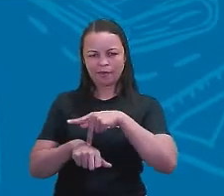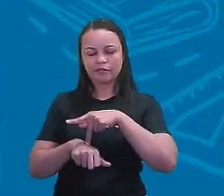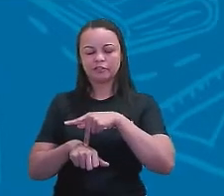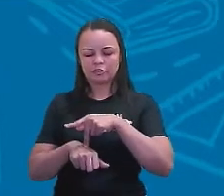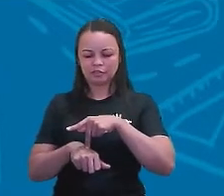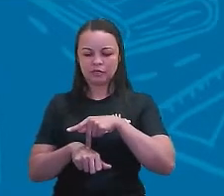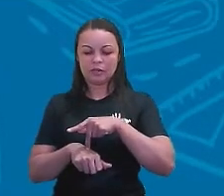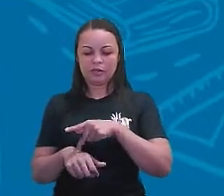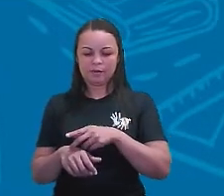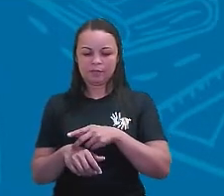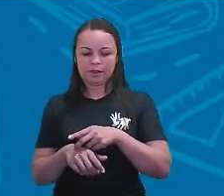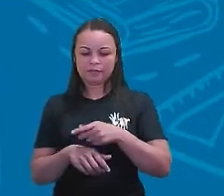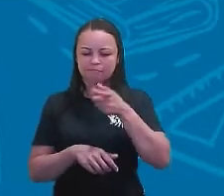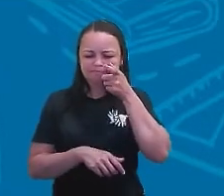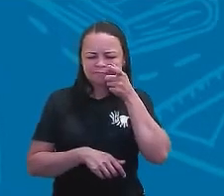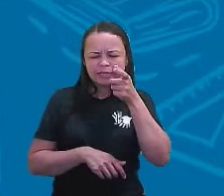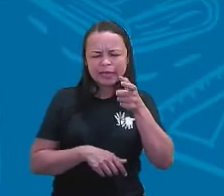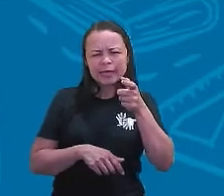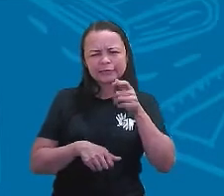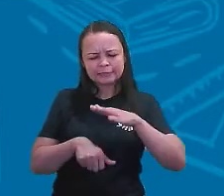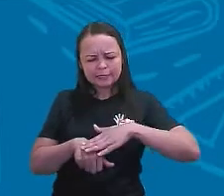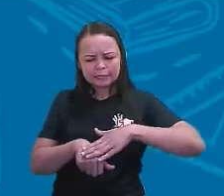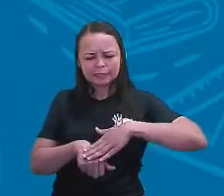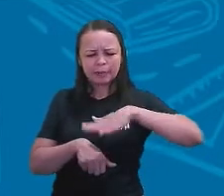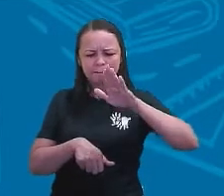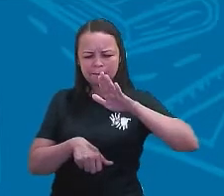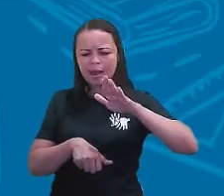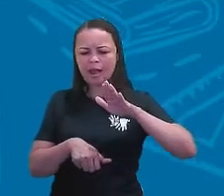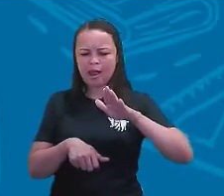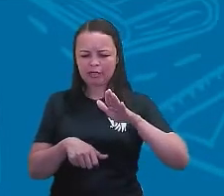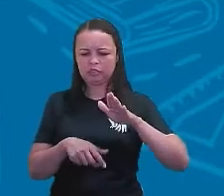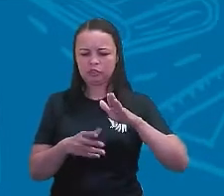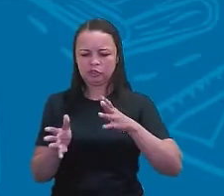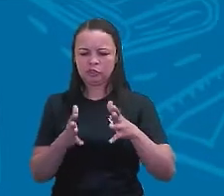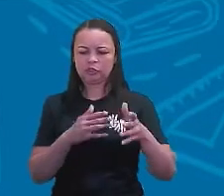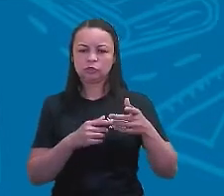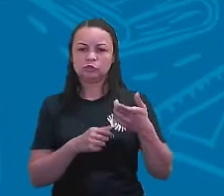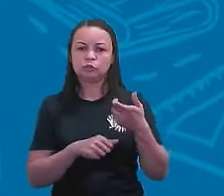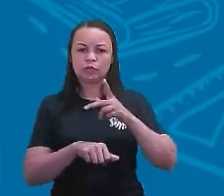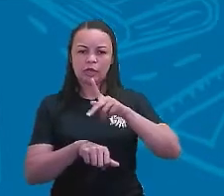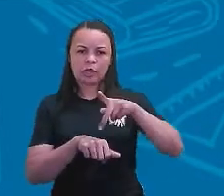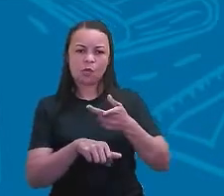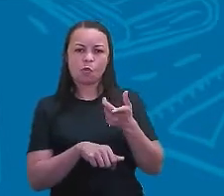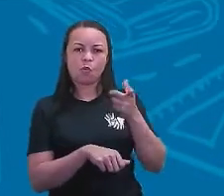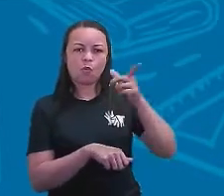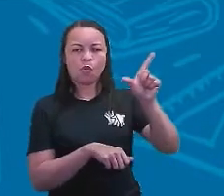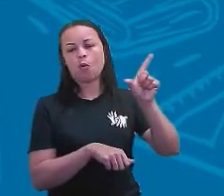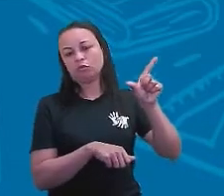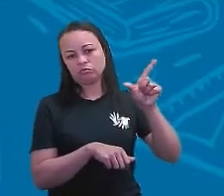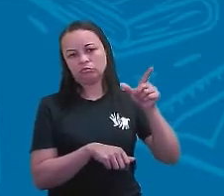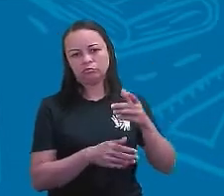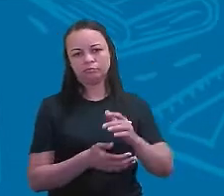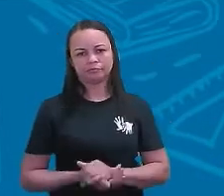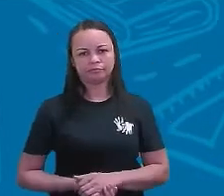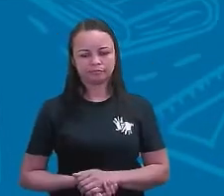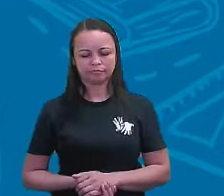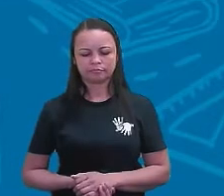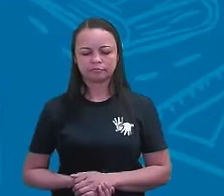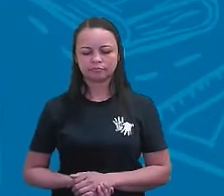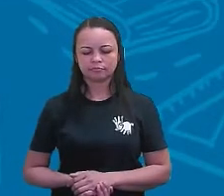Então a gente tem o programa desenvolvido no nosso país é mais interessante do que o